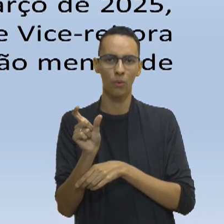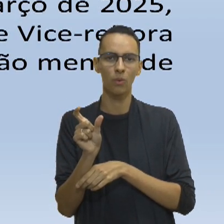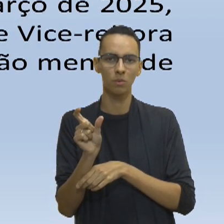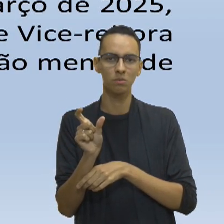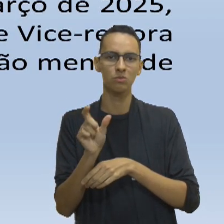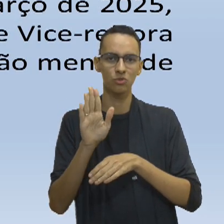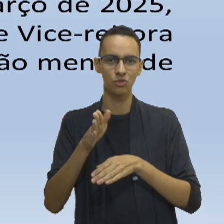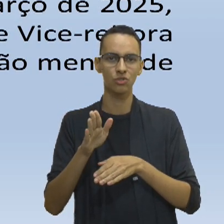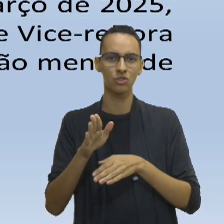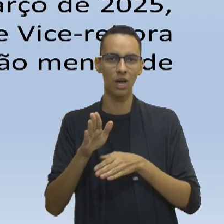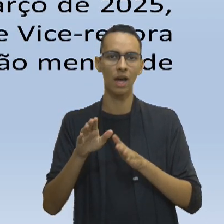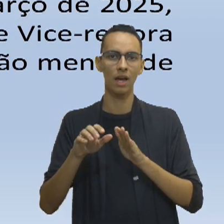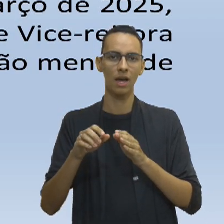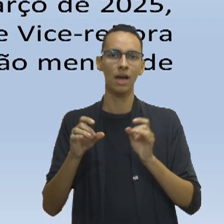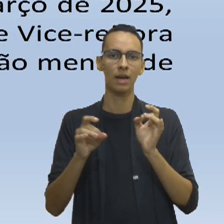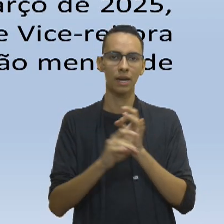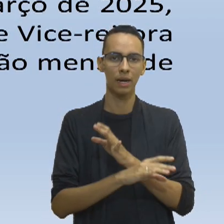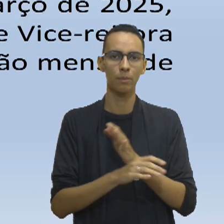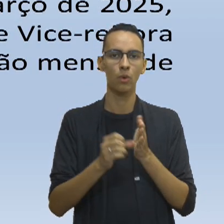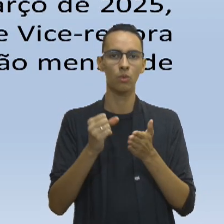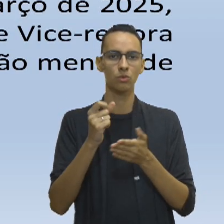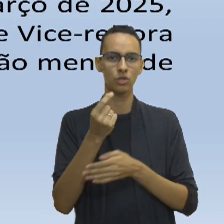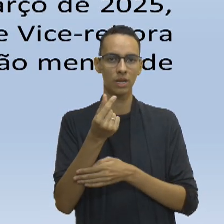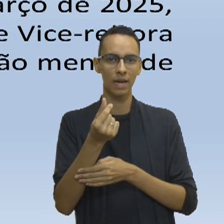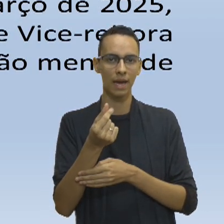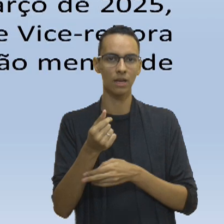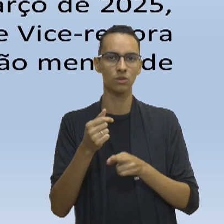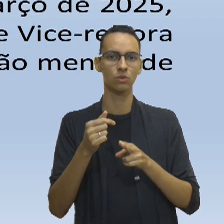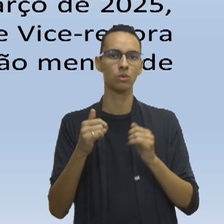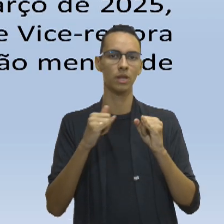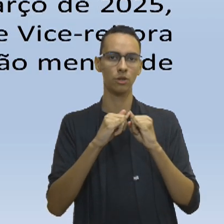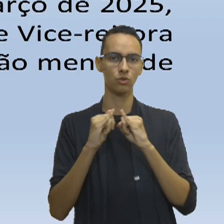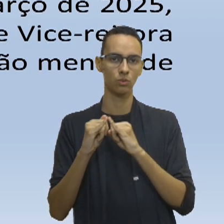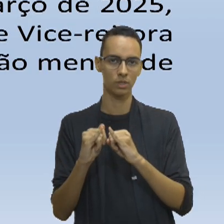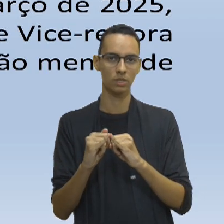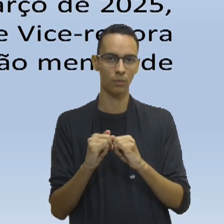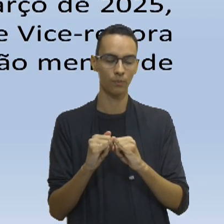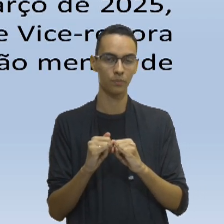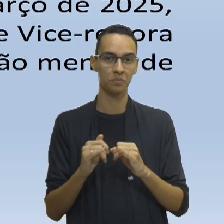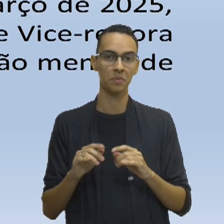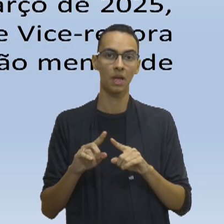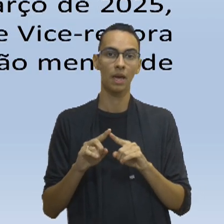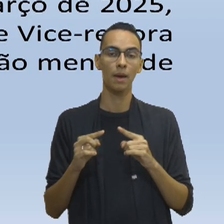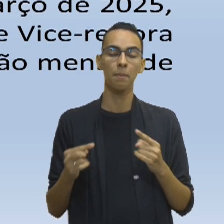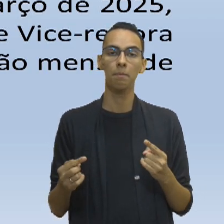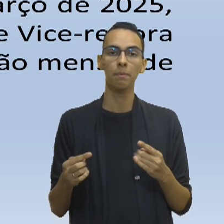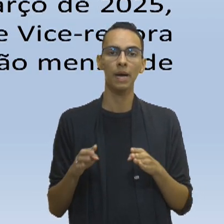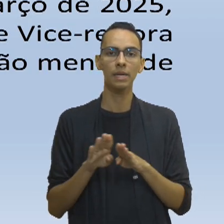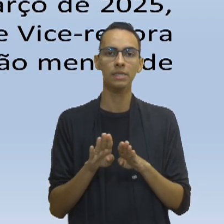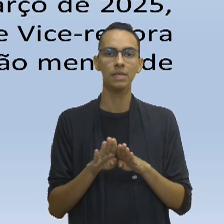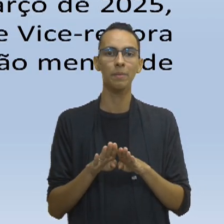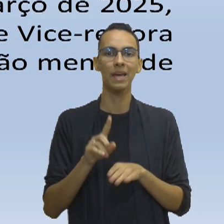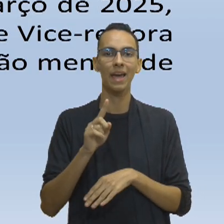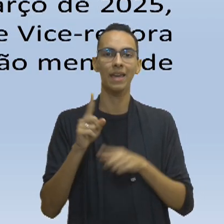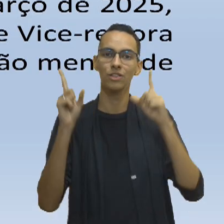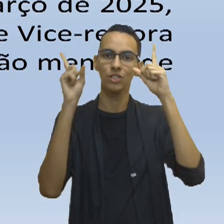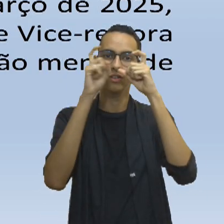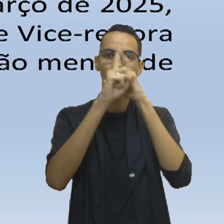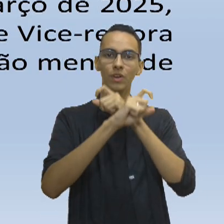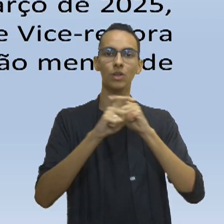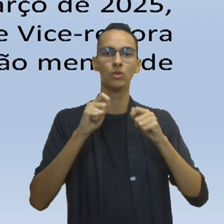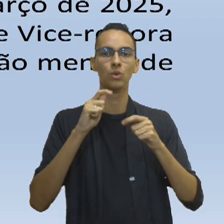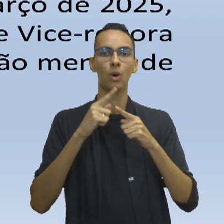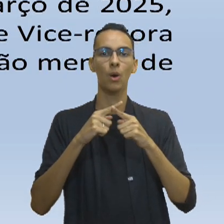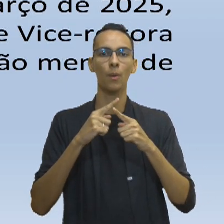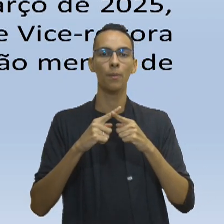redução dos gastos da instituição. De toda forma, essas ações foram muito difíceis porque elas dependem